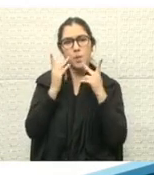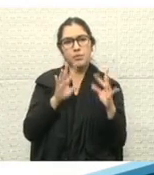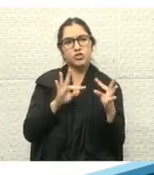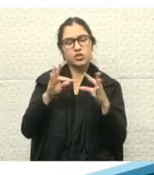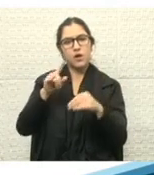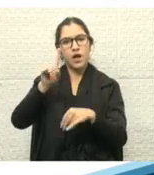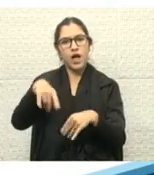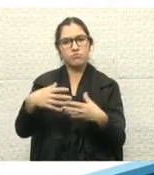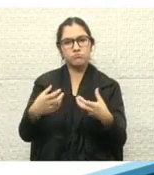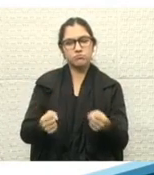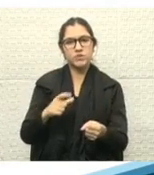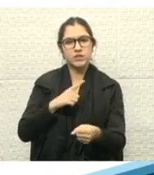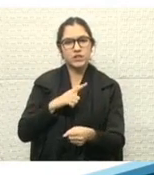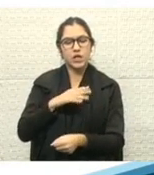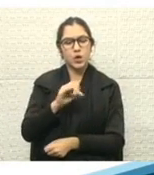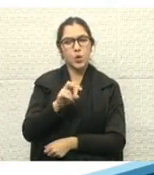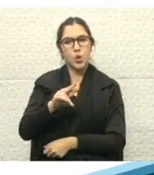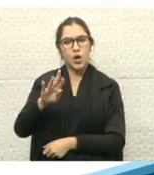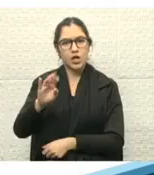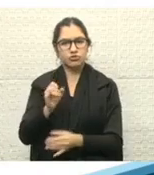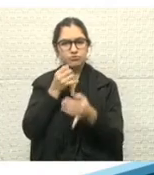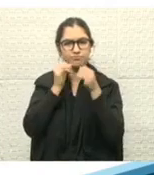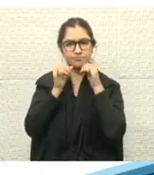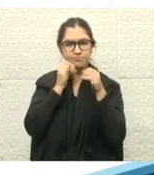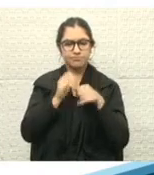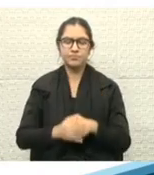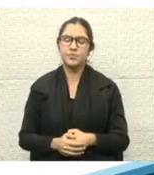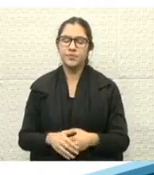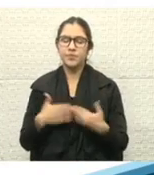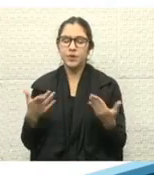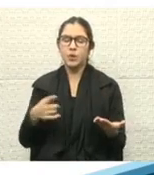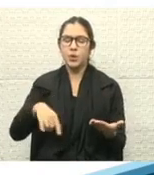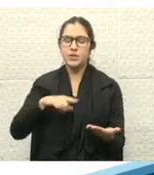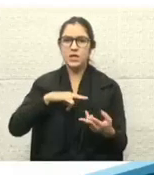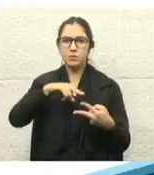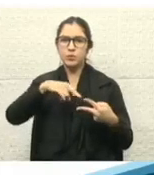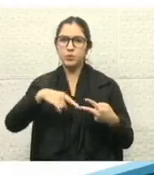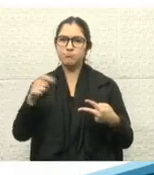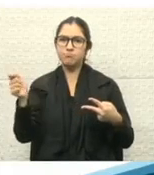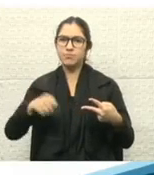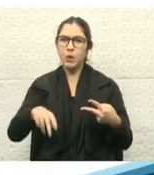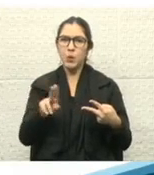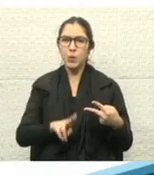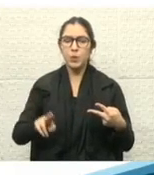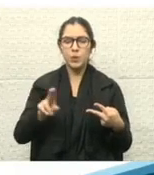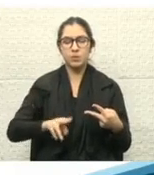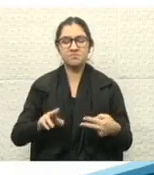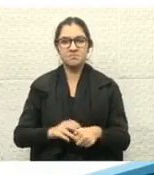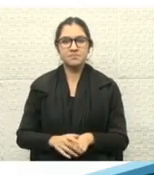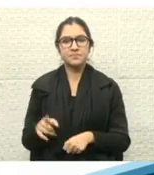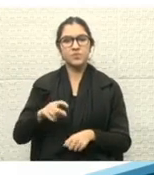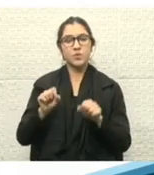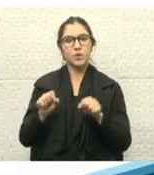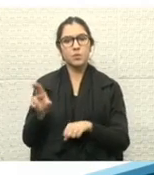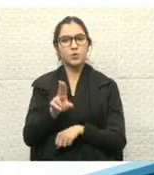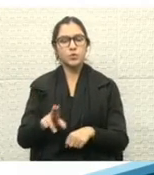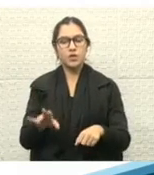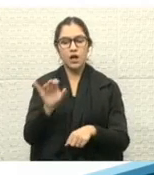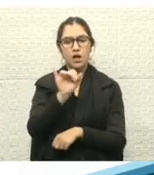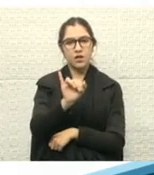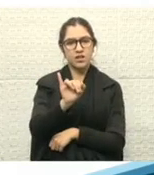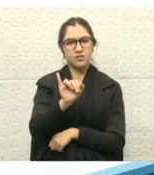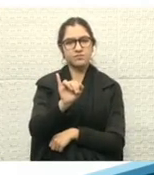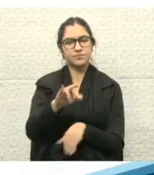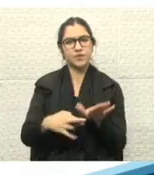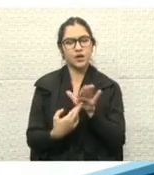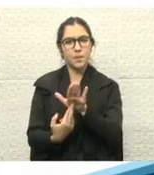é adotada no caso das correntes elétricas. Então, nós temos essas duas possibilidades. Podemos utilizar o I